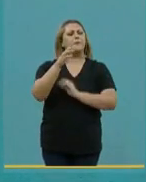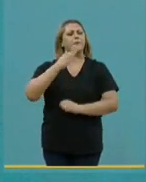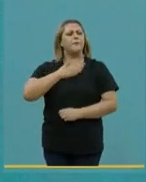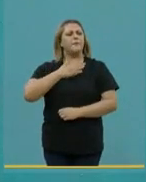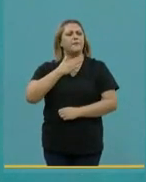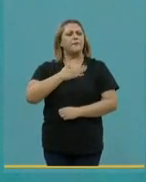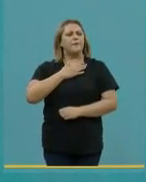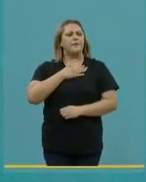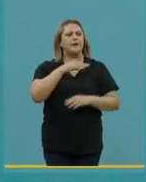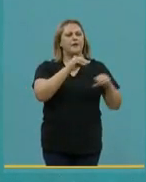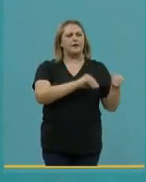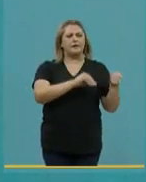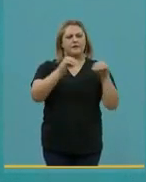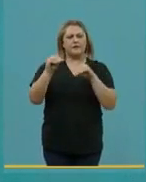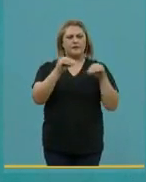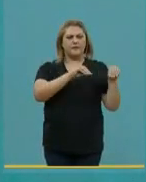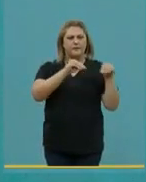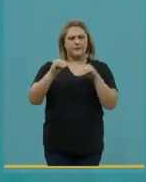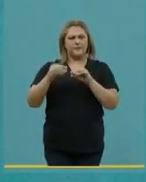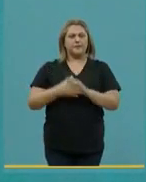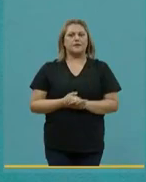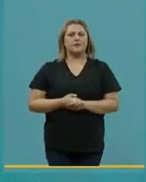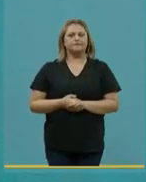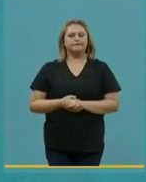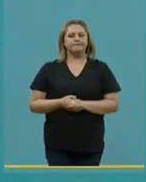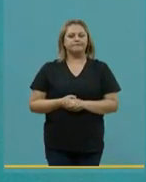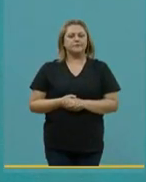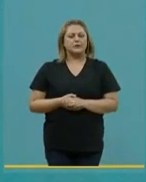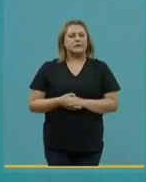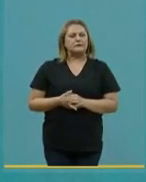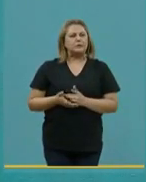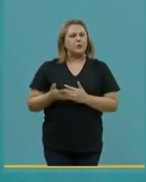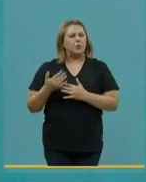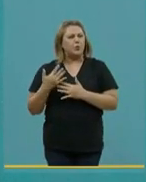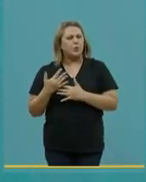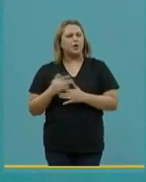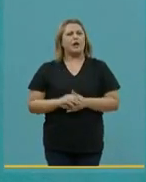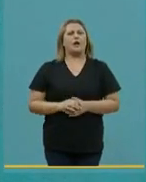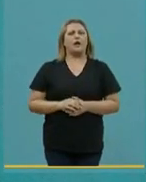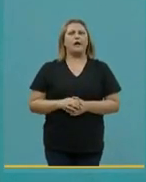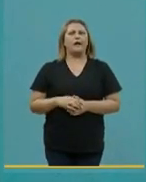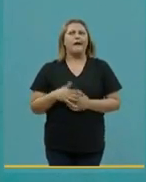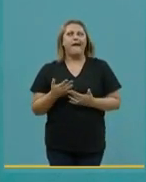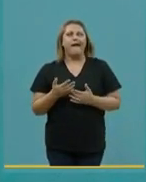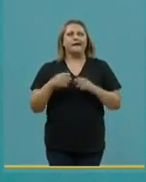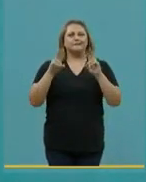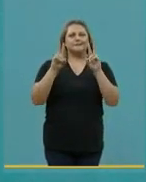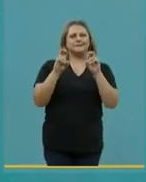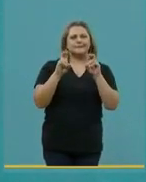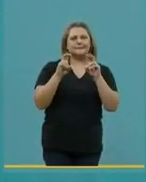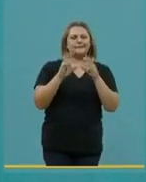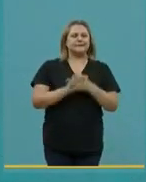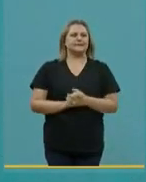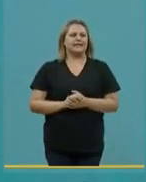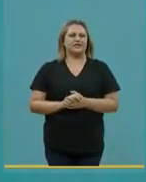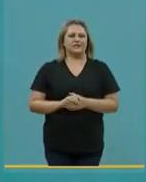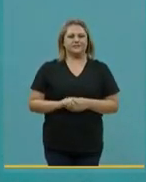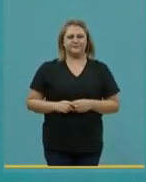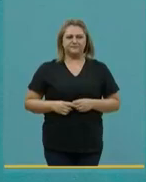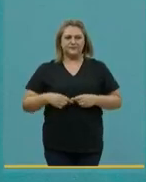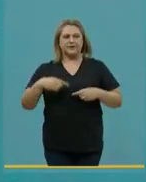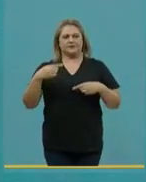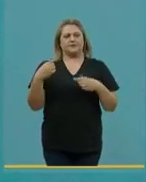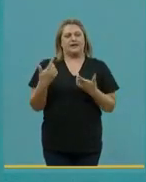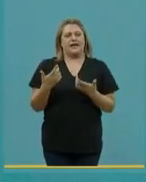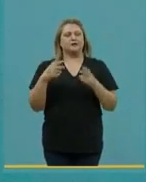candidato nos últimos anos a migração passou a ser um assunto de destaque nacional primeiro com os haitianos em 2010 e agora